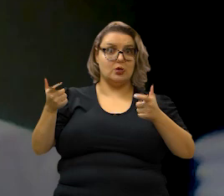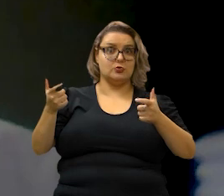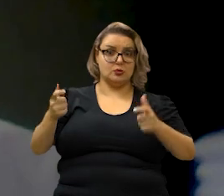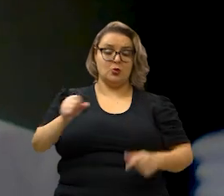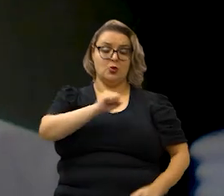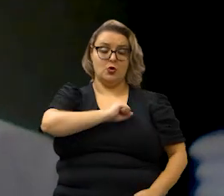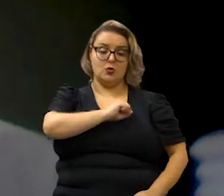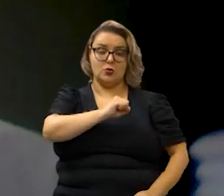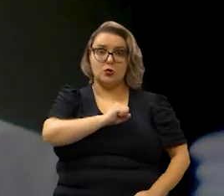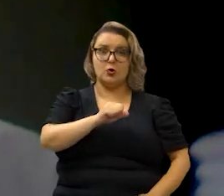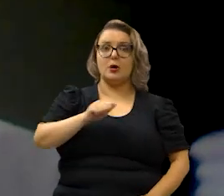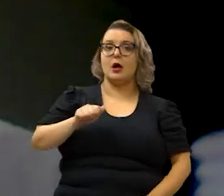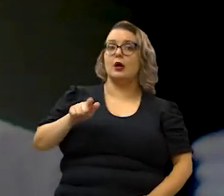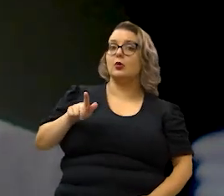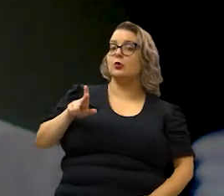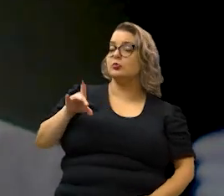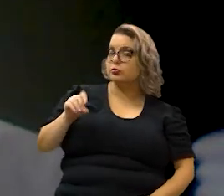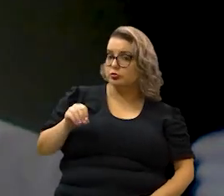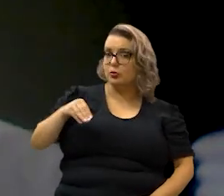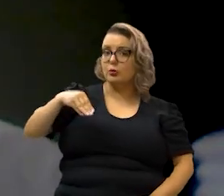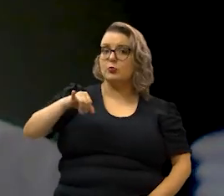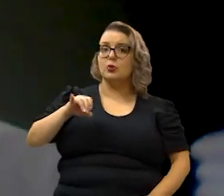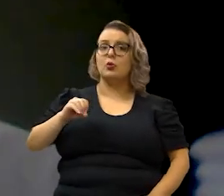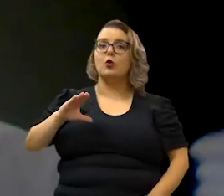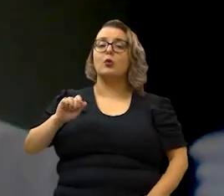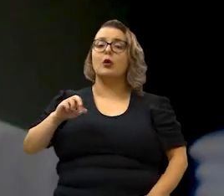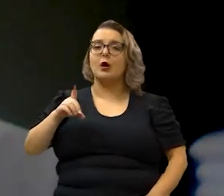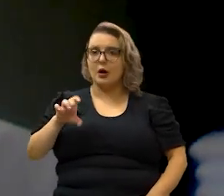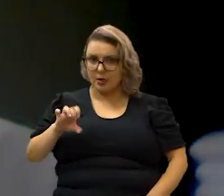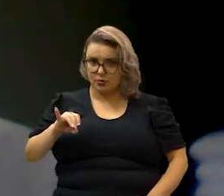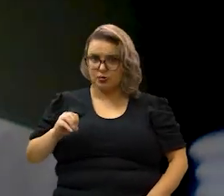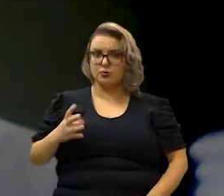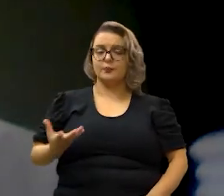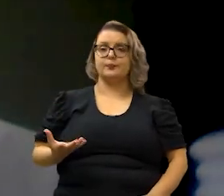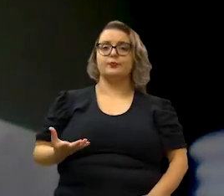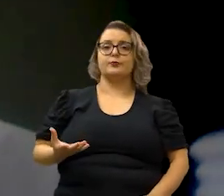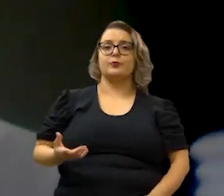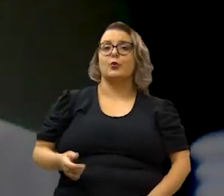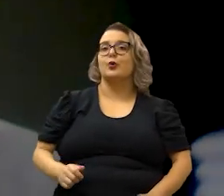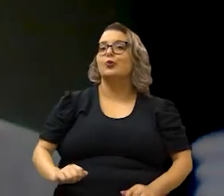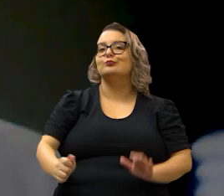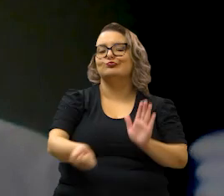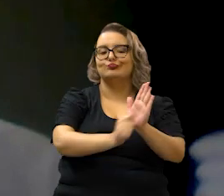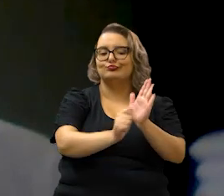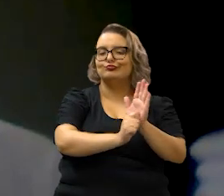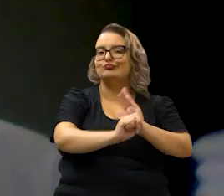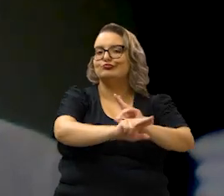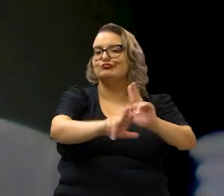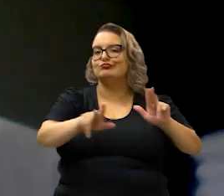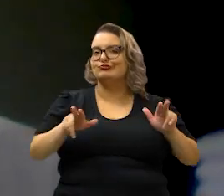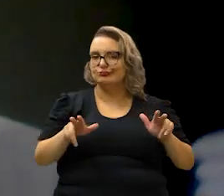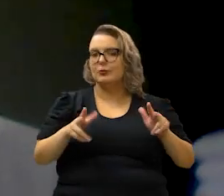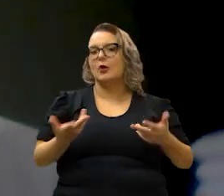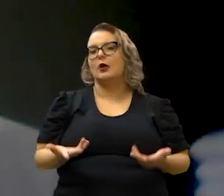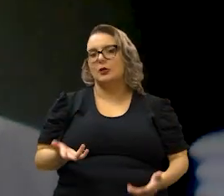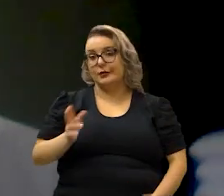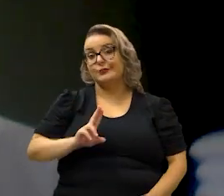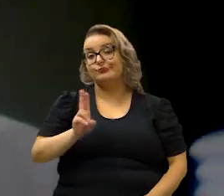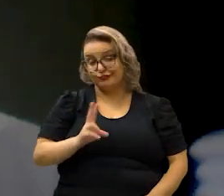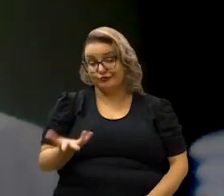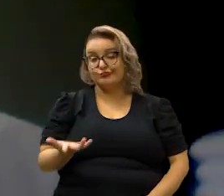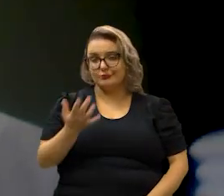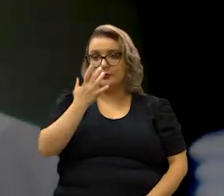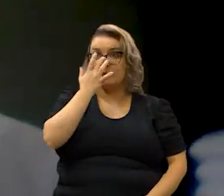de infarto agudo do miocárdio, o consumo de drogas ilícitas.